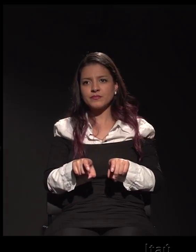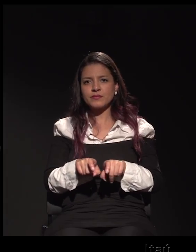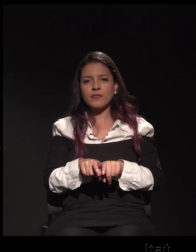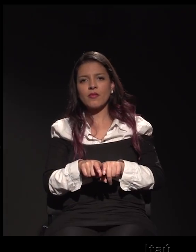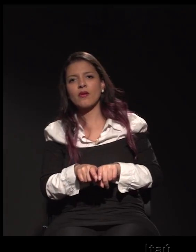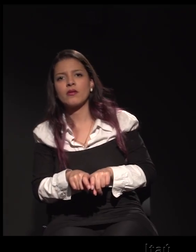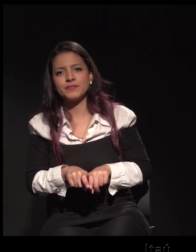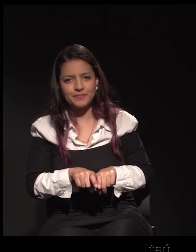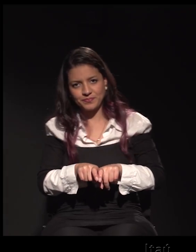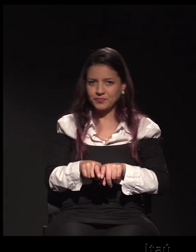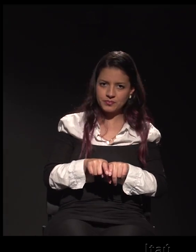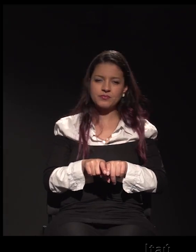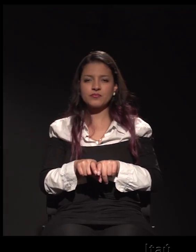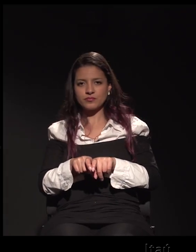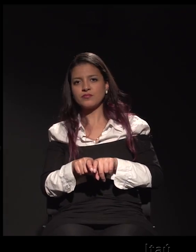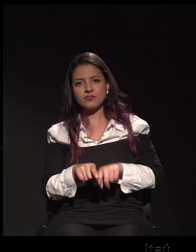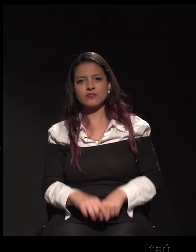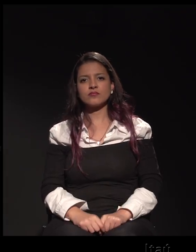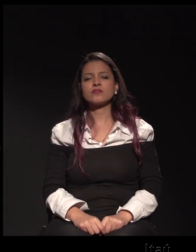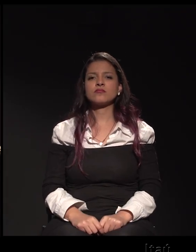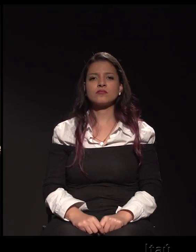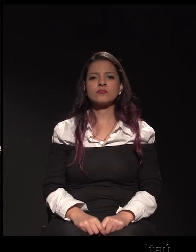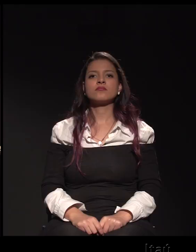Beleza, descruzaram? Gostoso. Aí a gente vai lá.